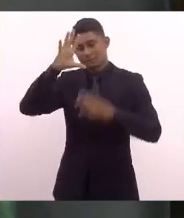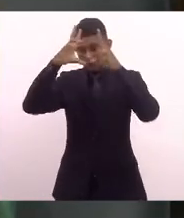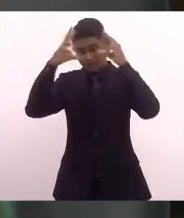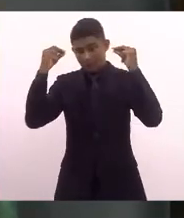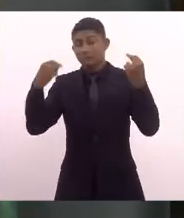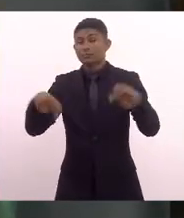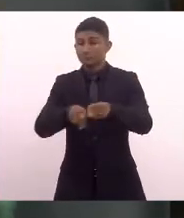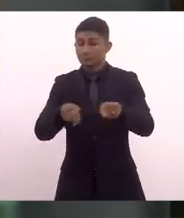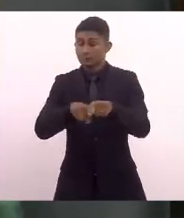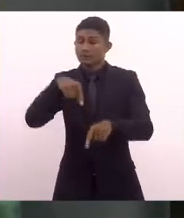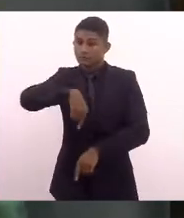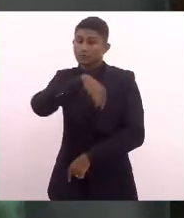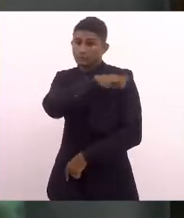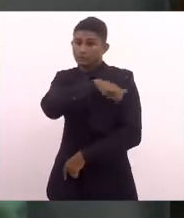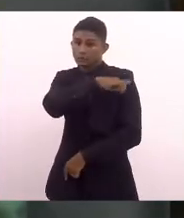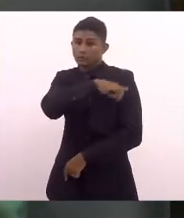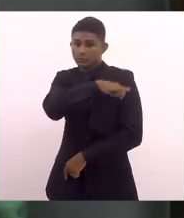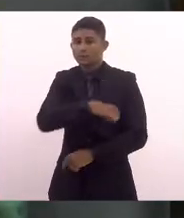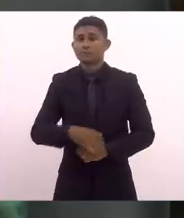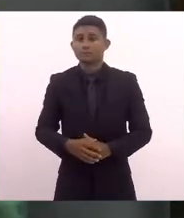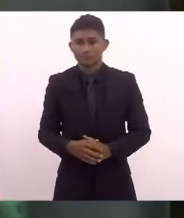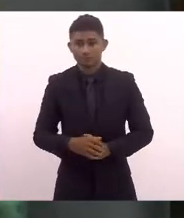de Janeiro, nunca faltou